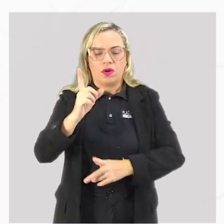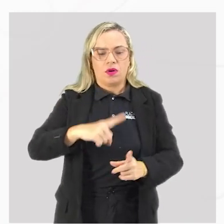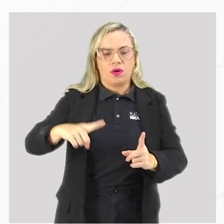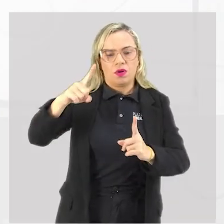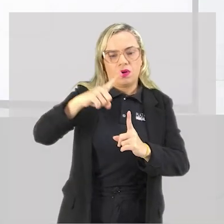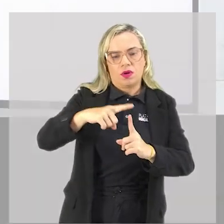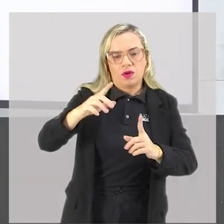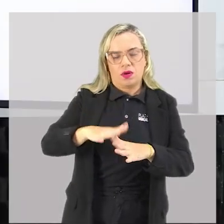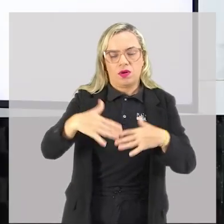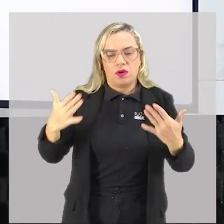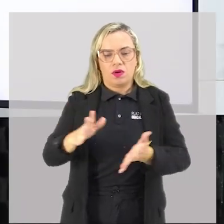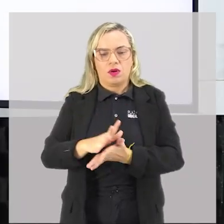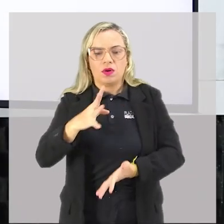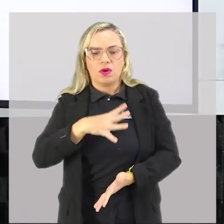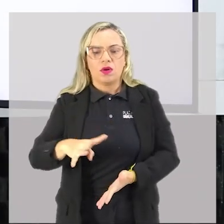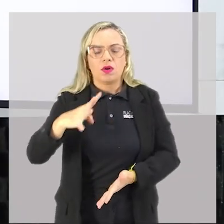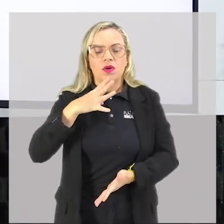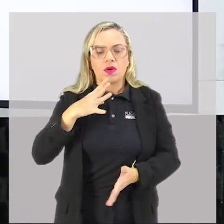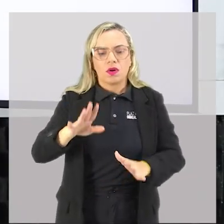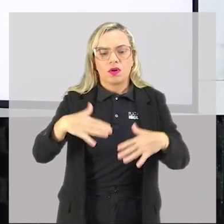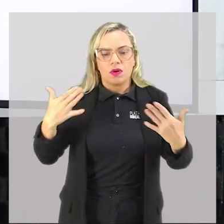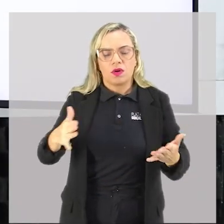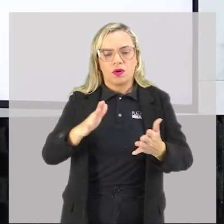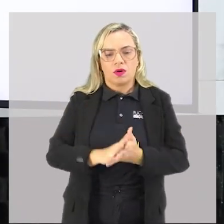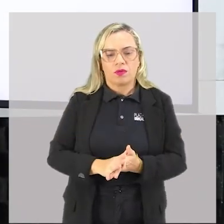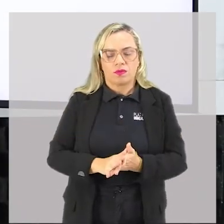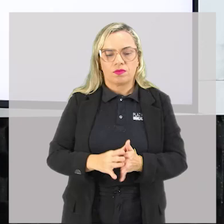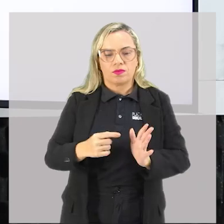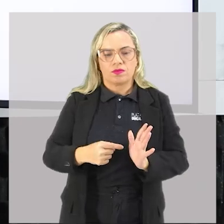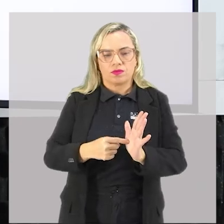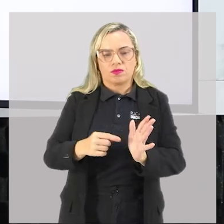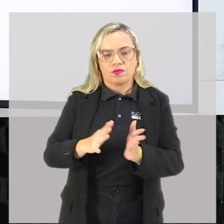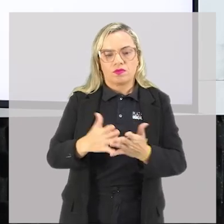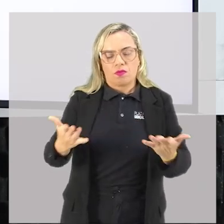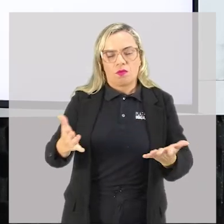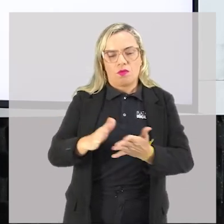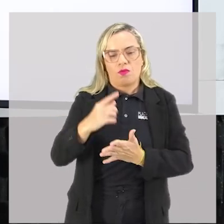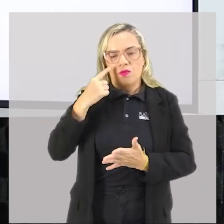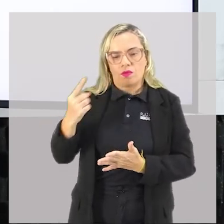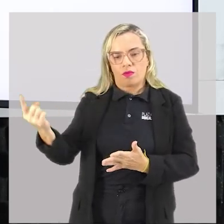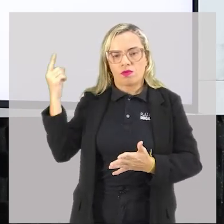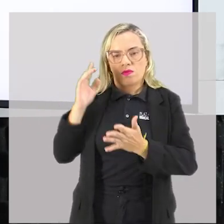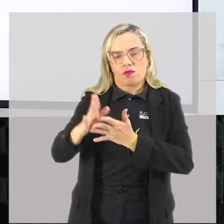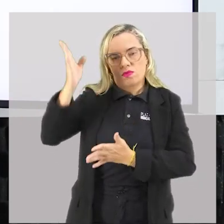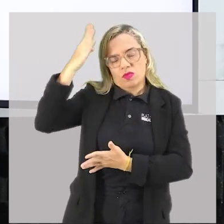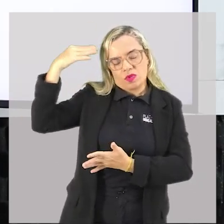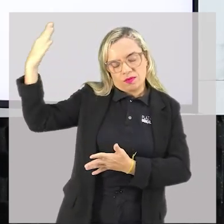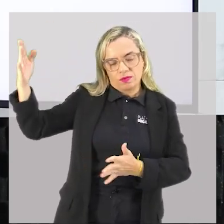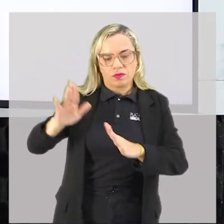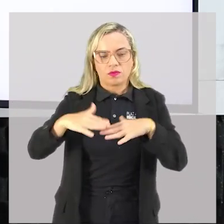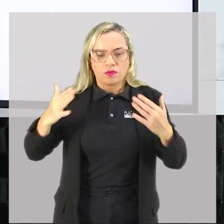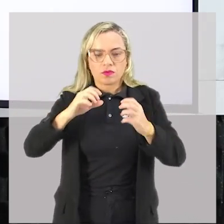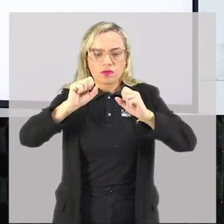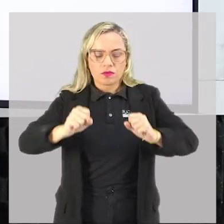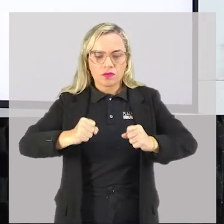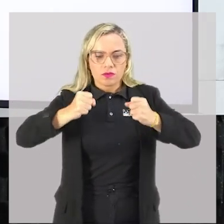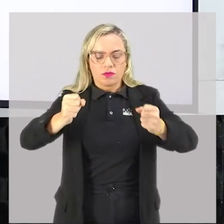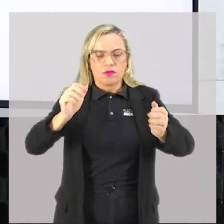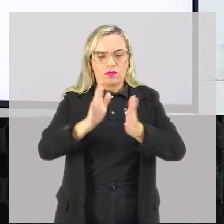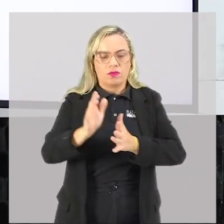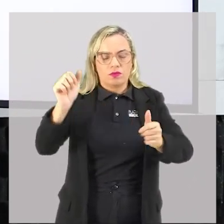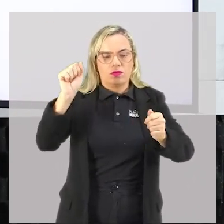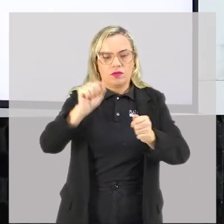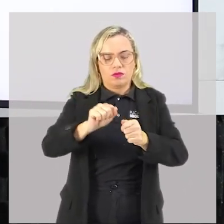entrevista muito conhecido, que gera muita repercussão, são as entrevistas com as celebridades. Então, você pode tanto fazer